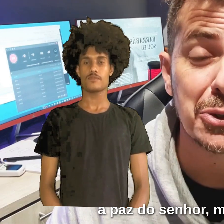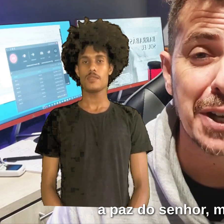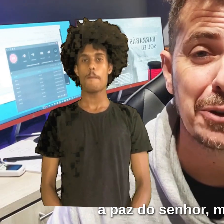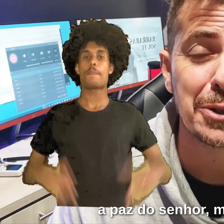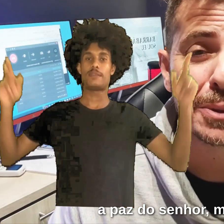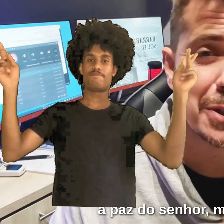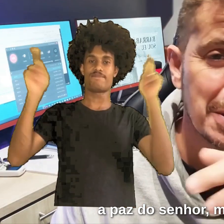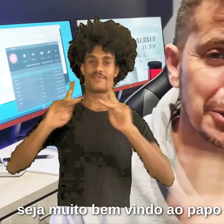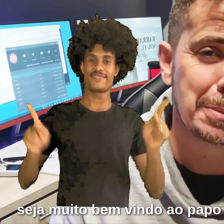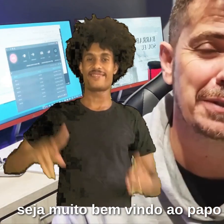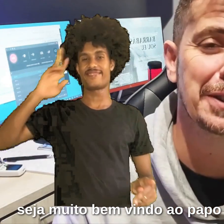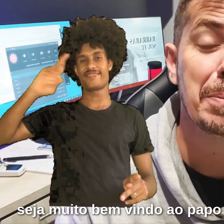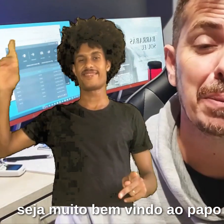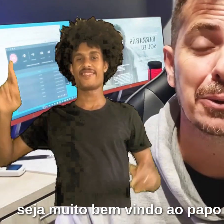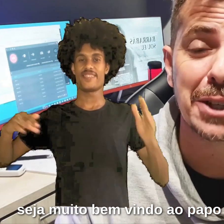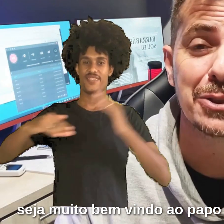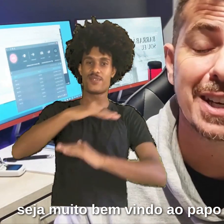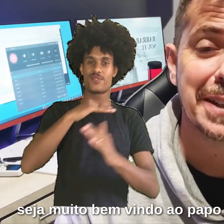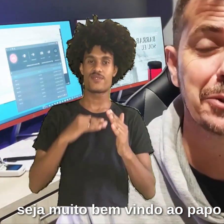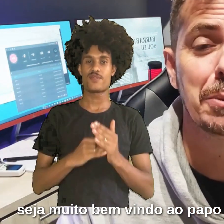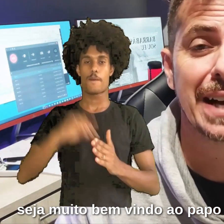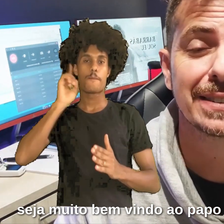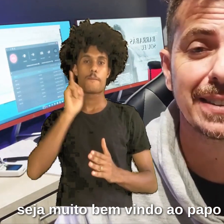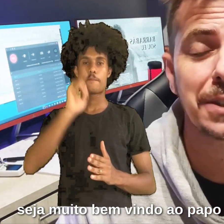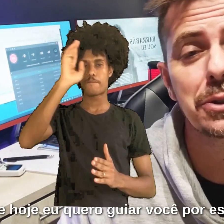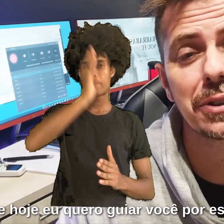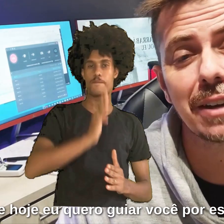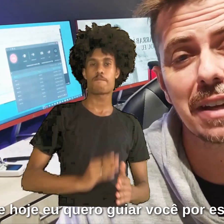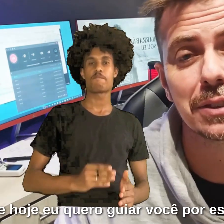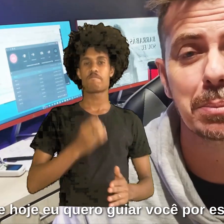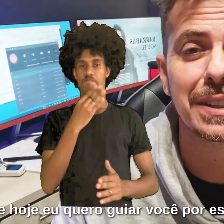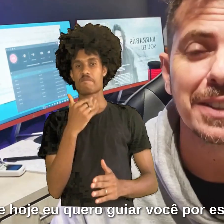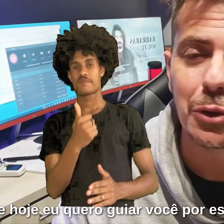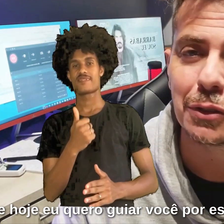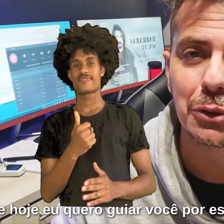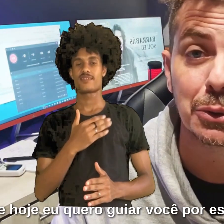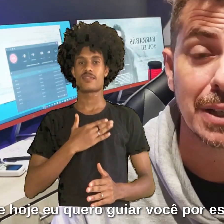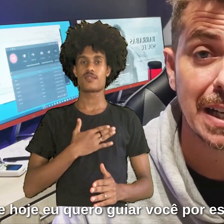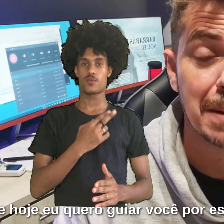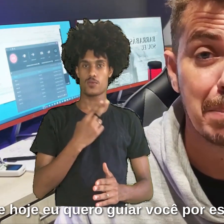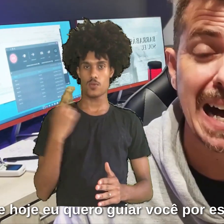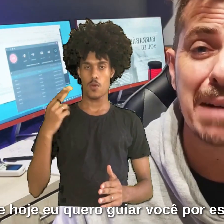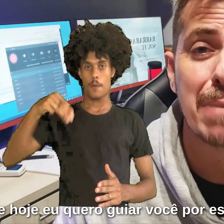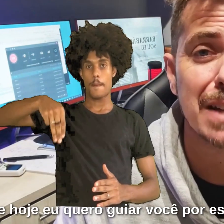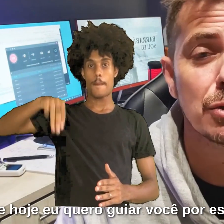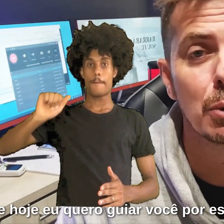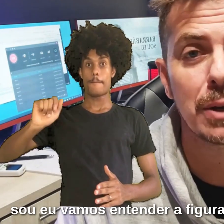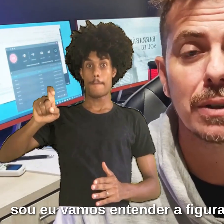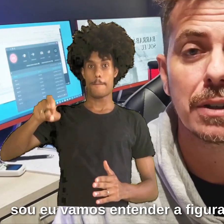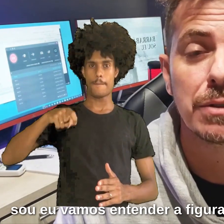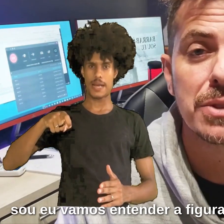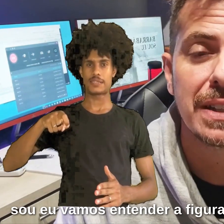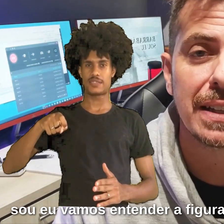A paz do Senhor, meus irmãos, seja muito bem-vindo ao Papo com Deus. Eu sou o Max e hoje eu quero guiar você por esse novo estudo. Barrabás